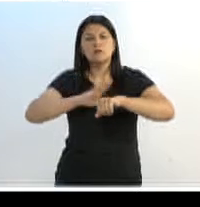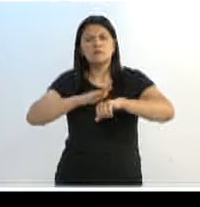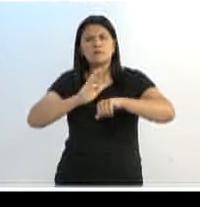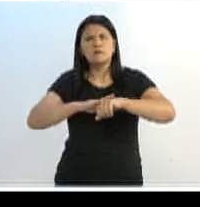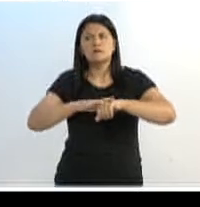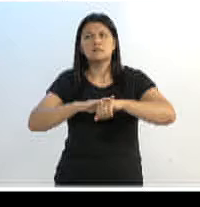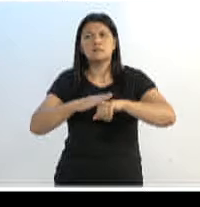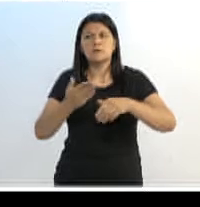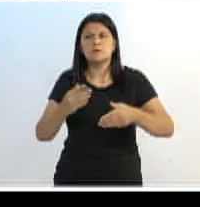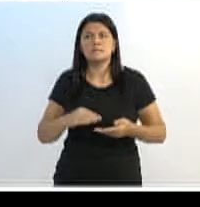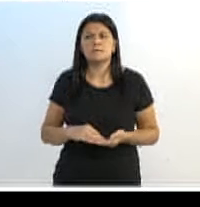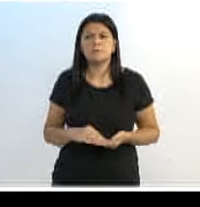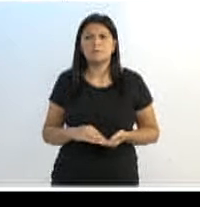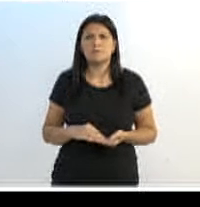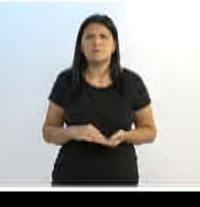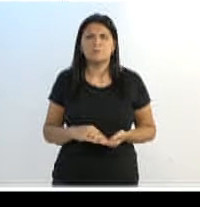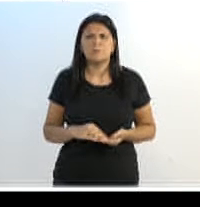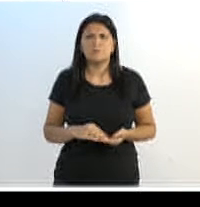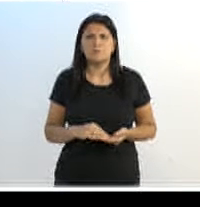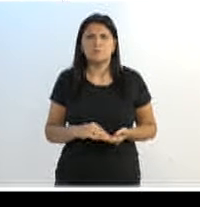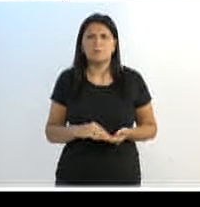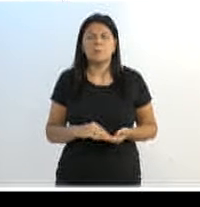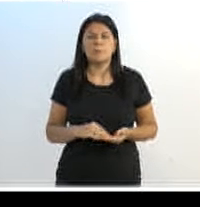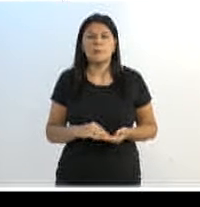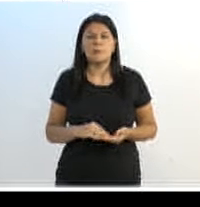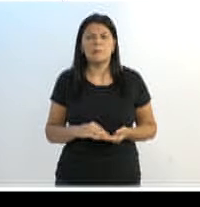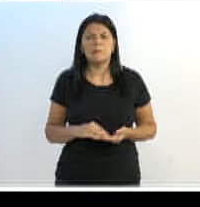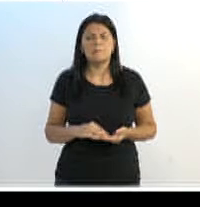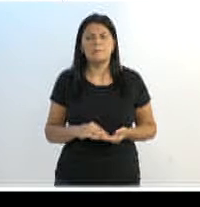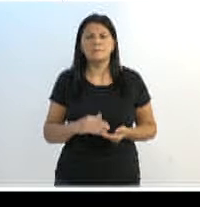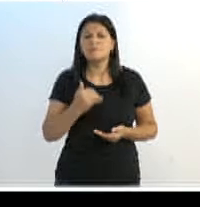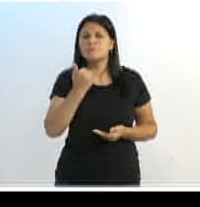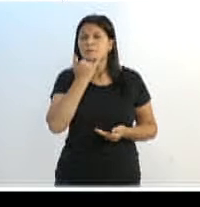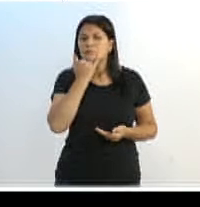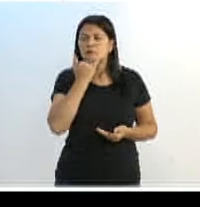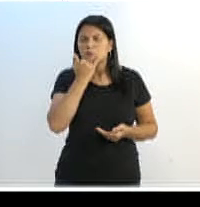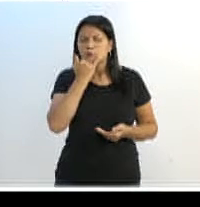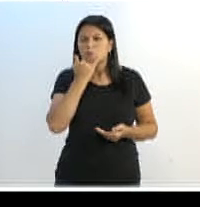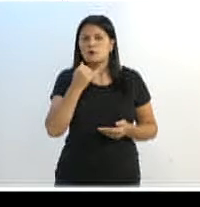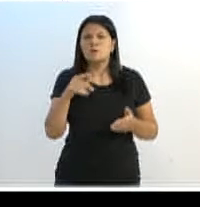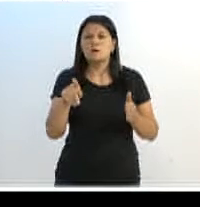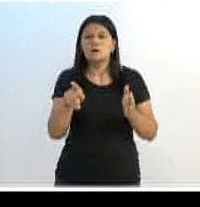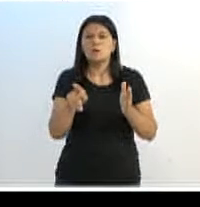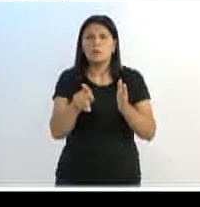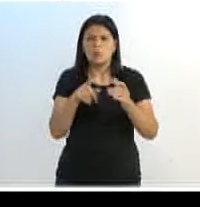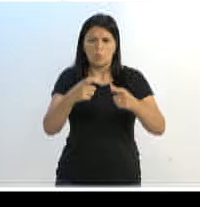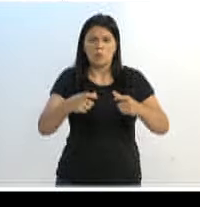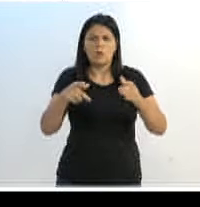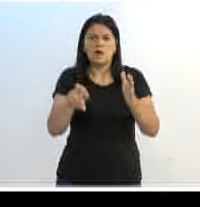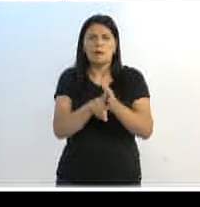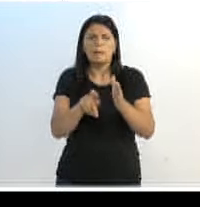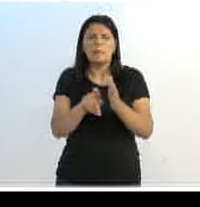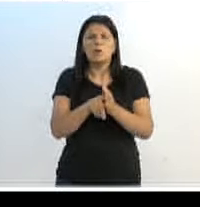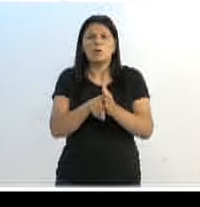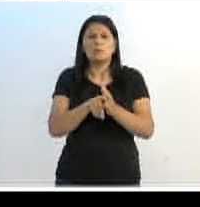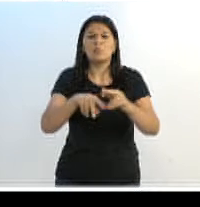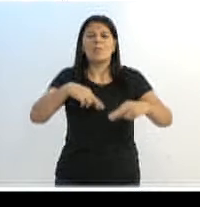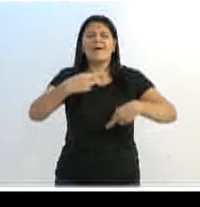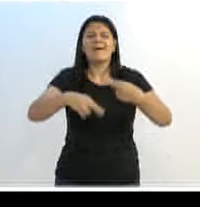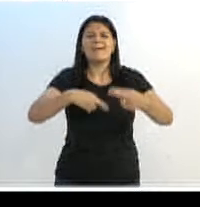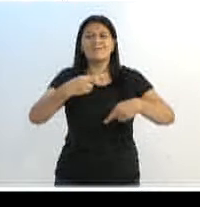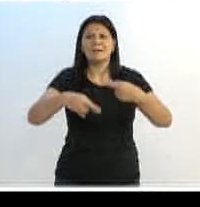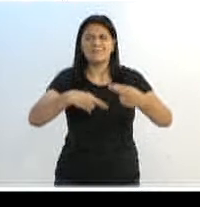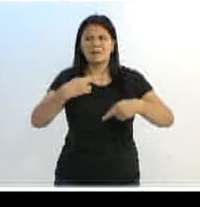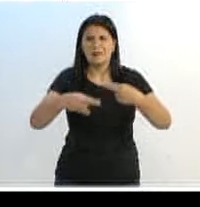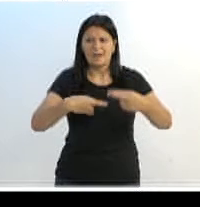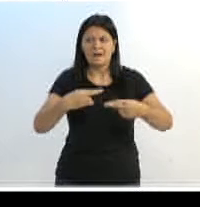cidades de Santa Catarina, cidades menores, já estabeleceram isso. Isso é muito importante para a gente difundir pelos bairros da nossa cidade.